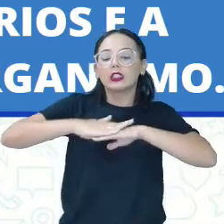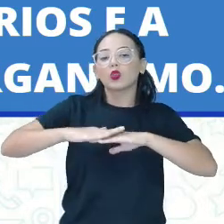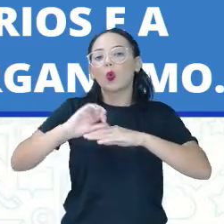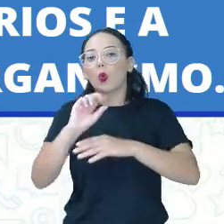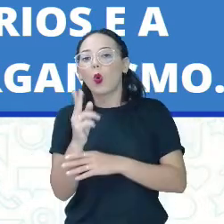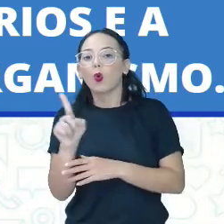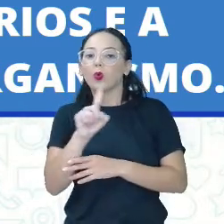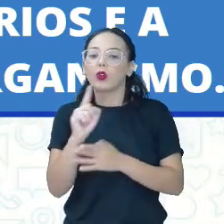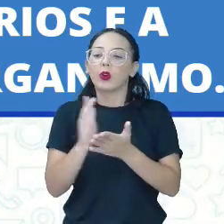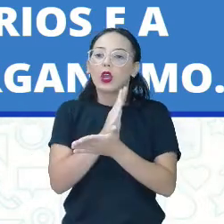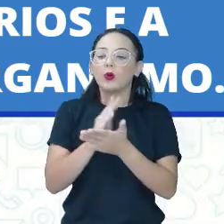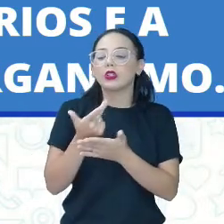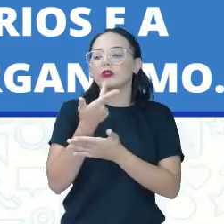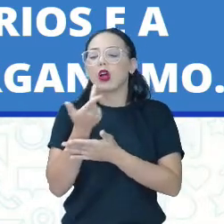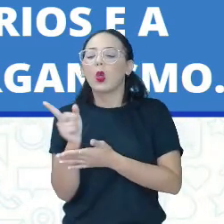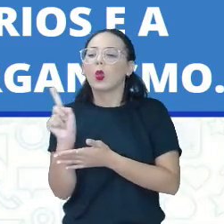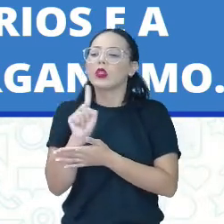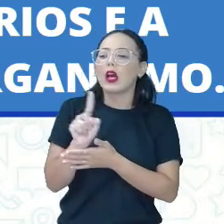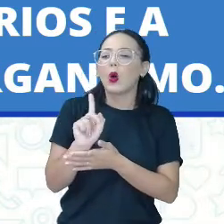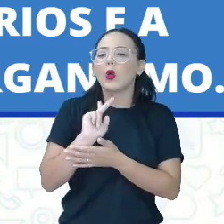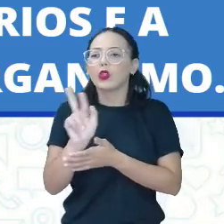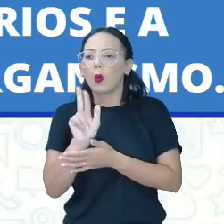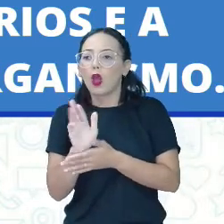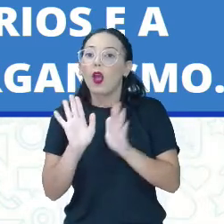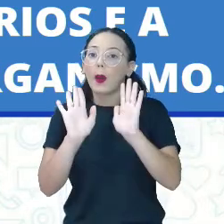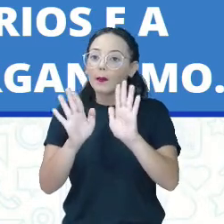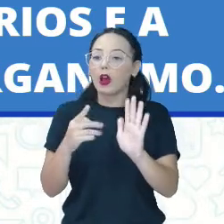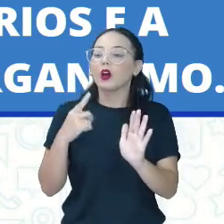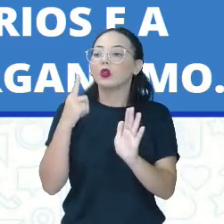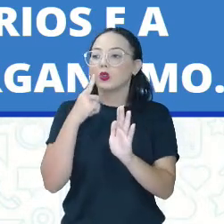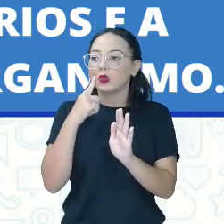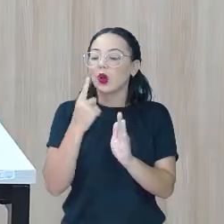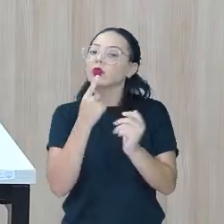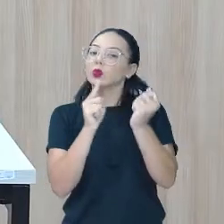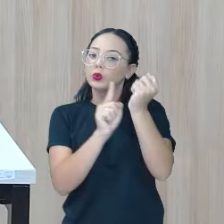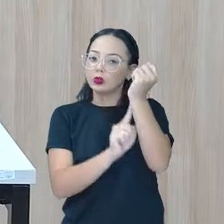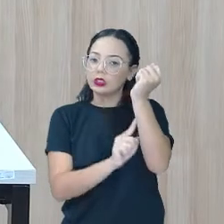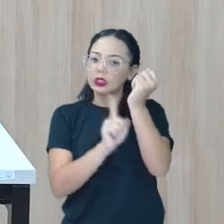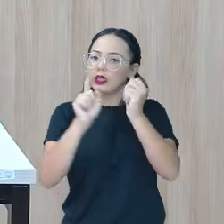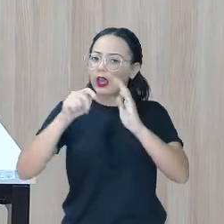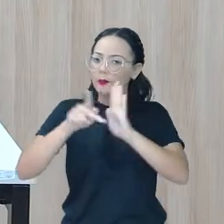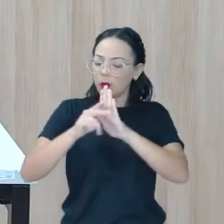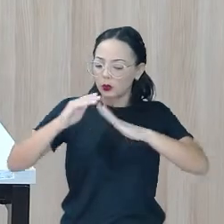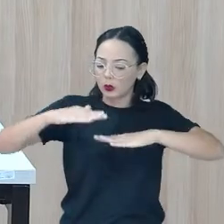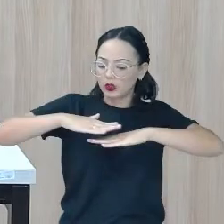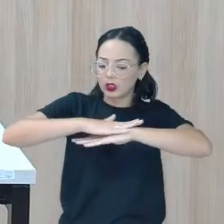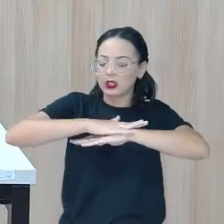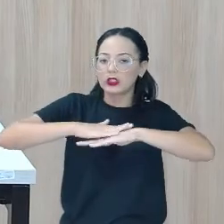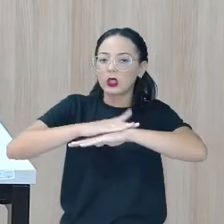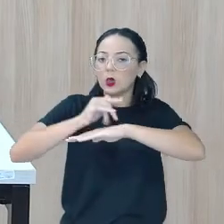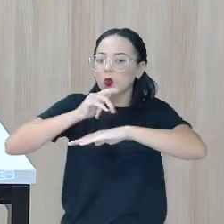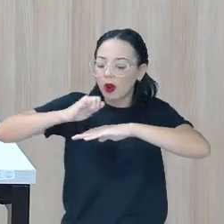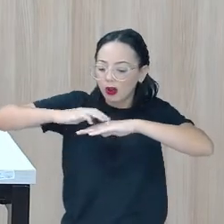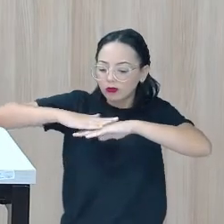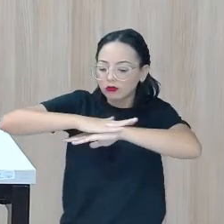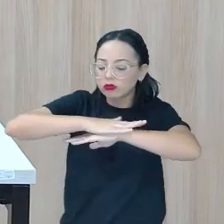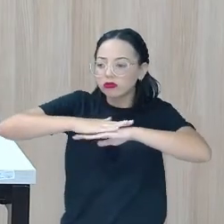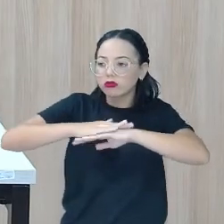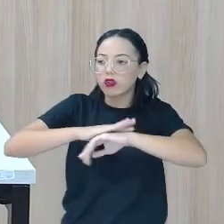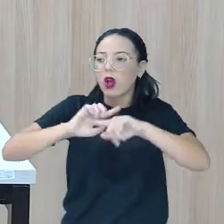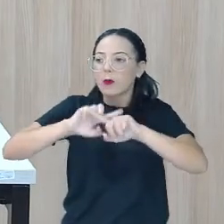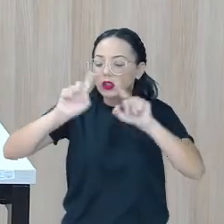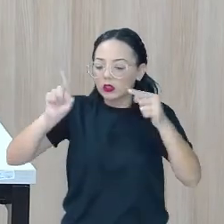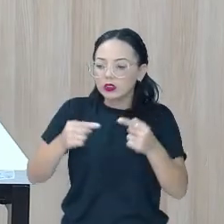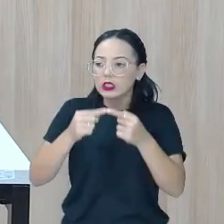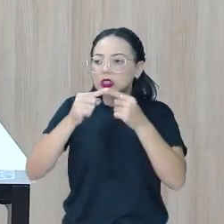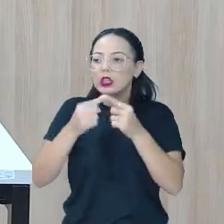aí alguns disseram, não é o tecido. Embora, né, o sangue seja um tecido líquido, mas ele é um tecido